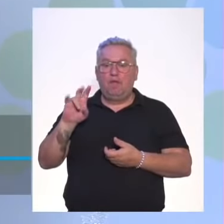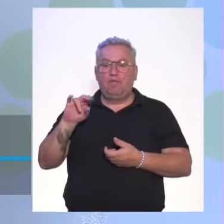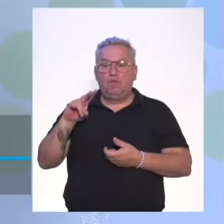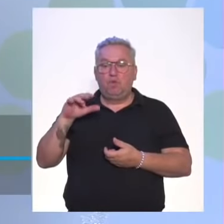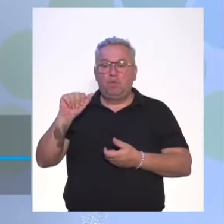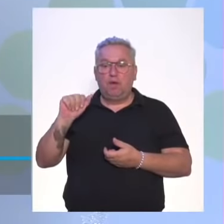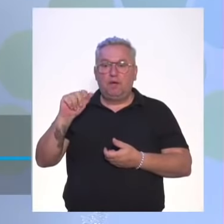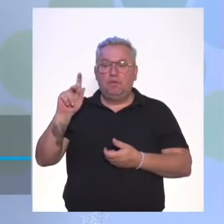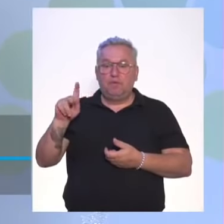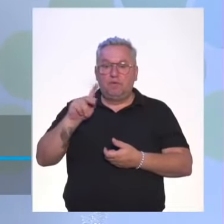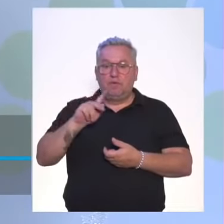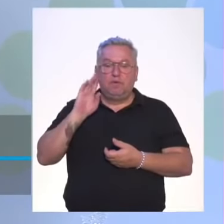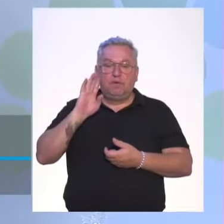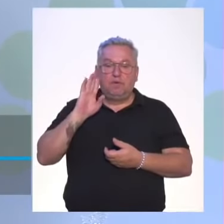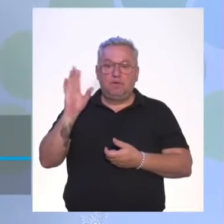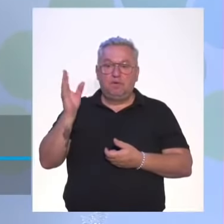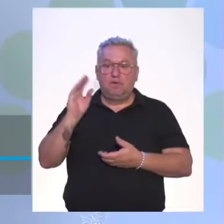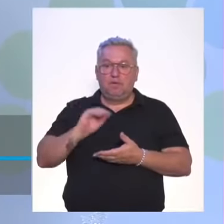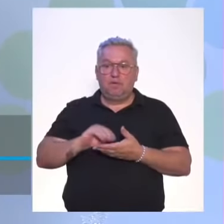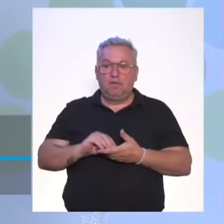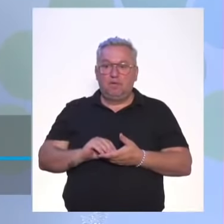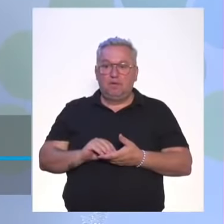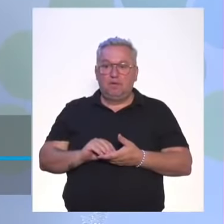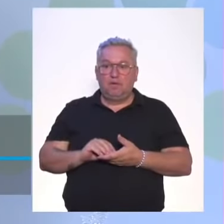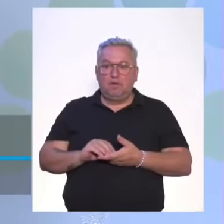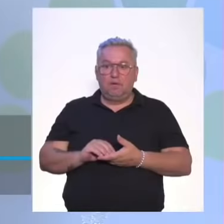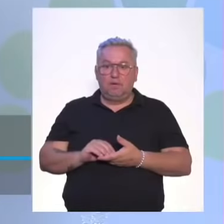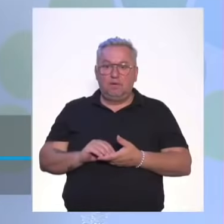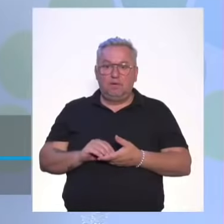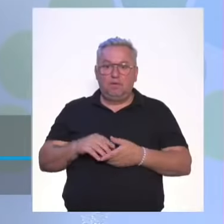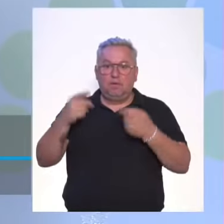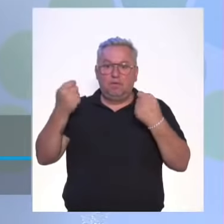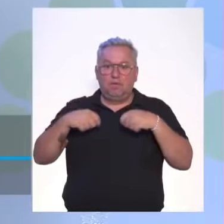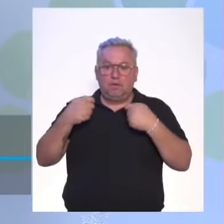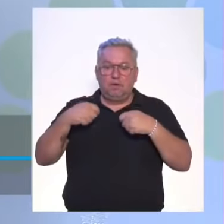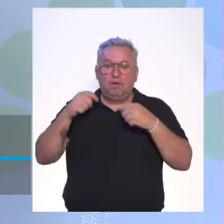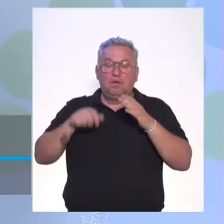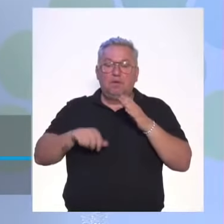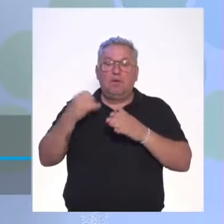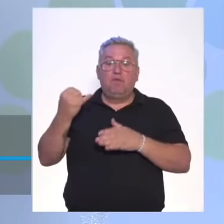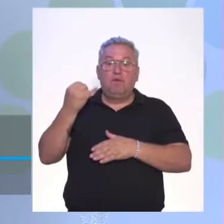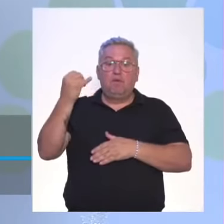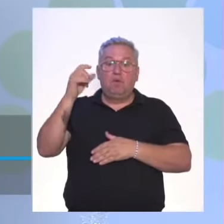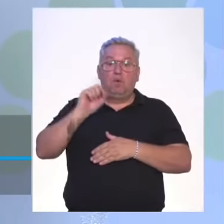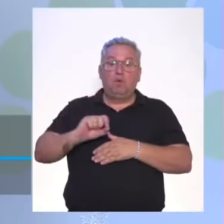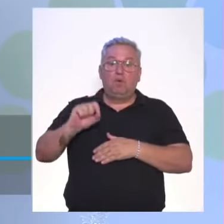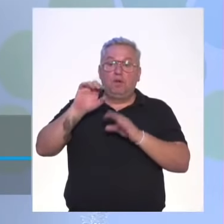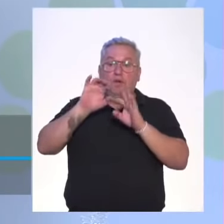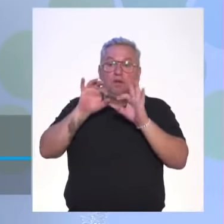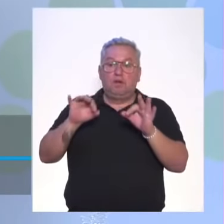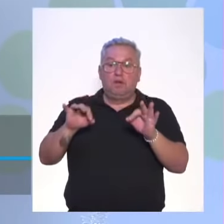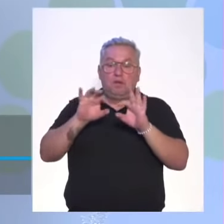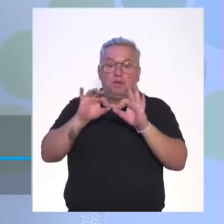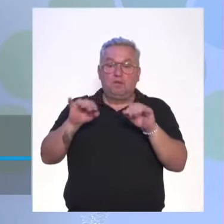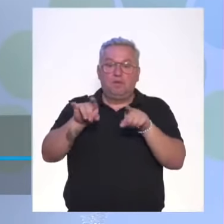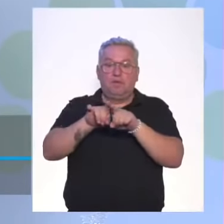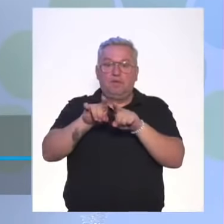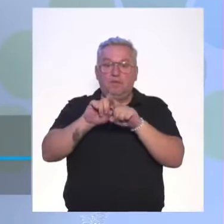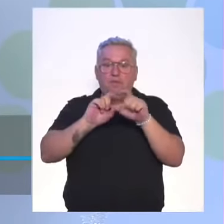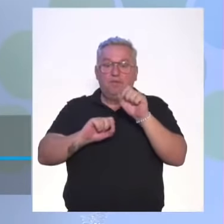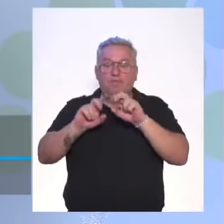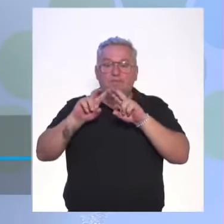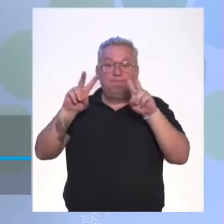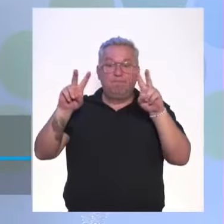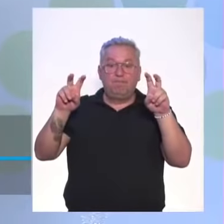coloque bem legal Resposta dela sobre a um precisamos aprender a valorizar o que é simples singelo e até